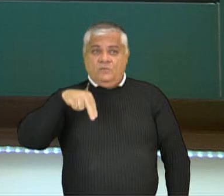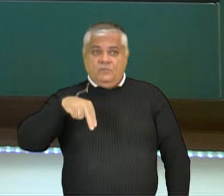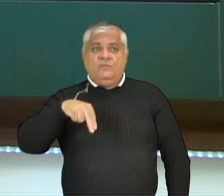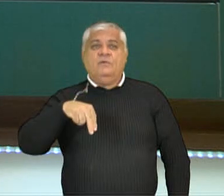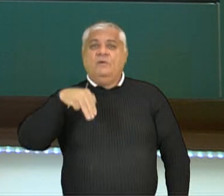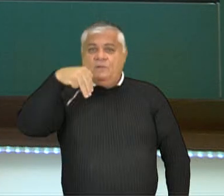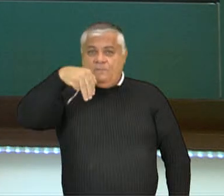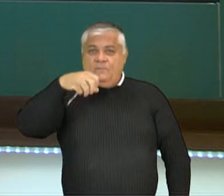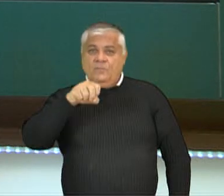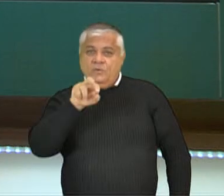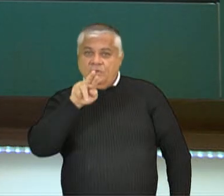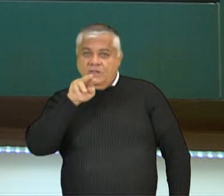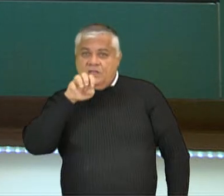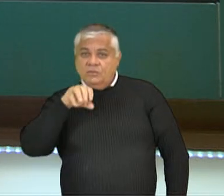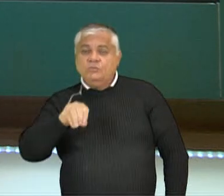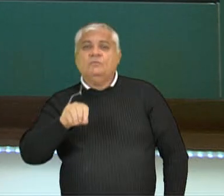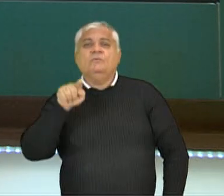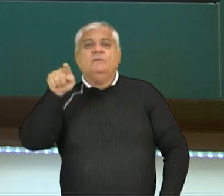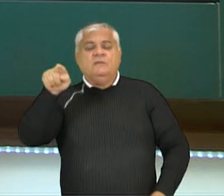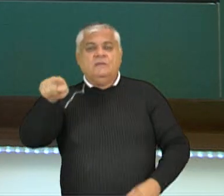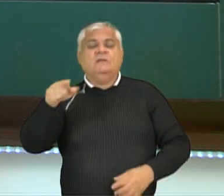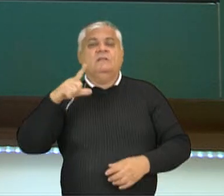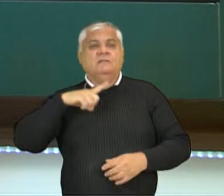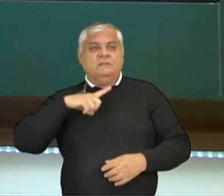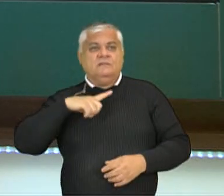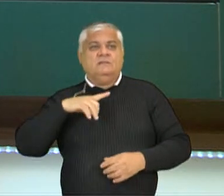Lelmon Moreno. Tá?